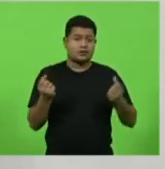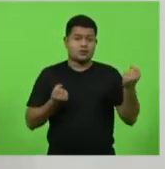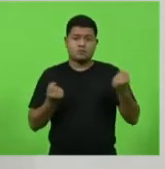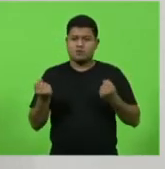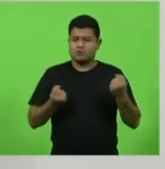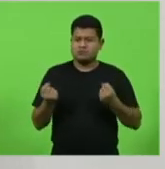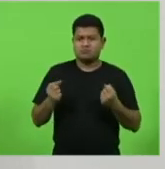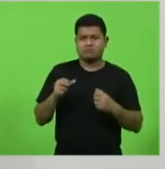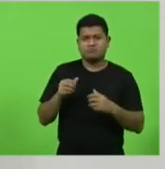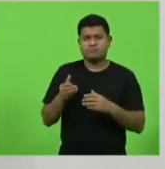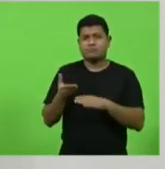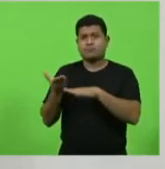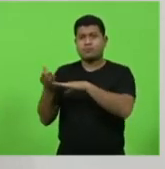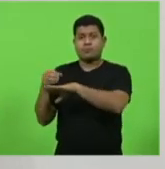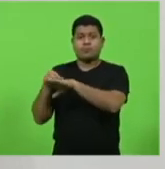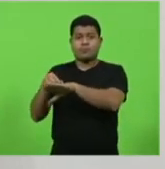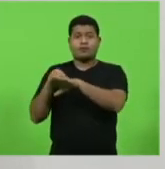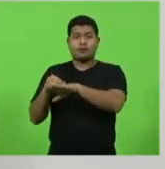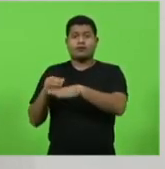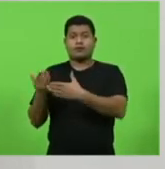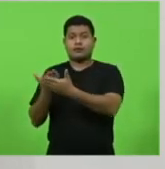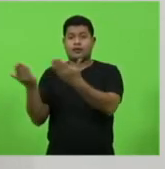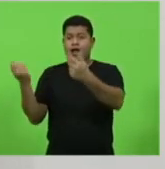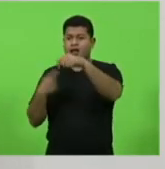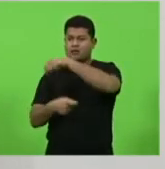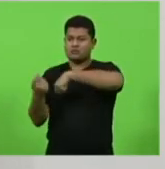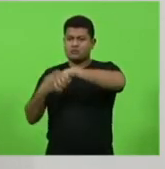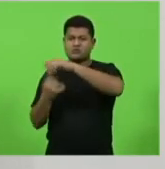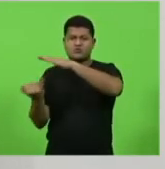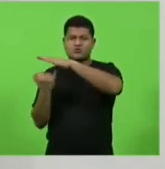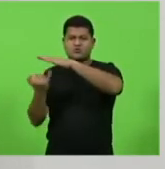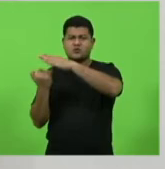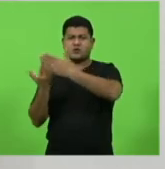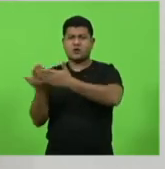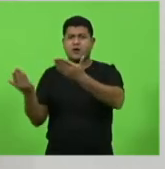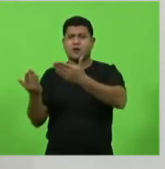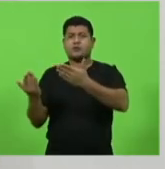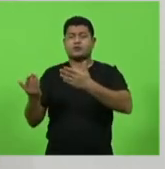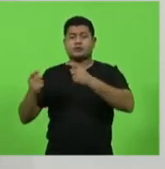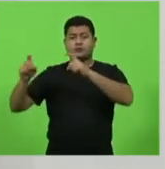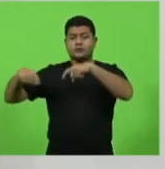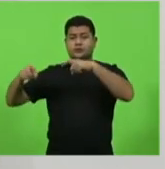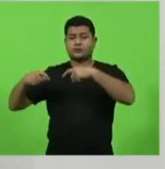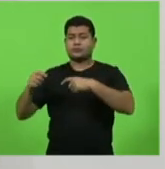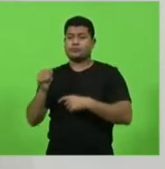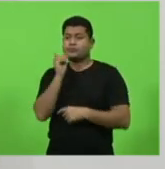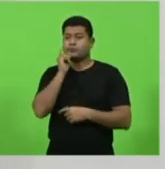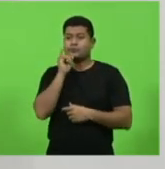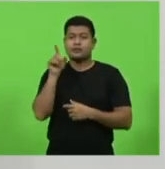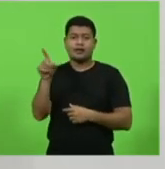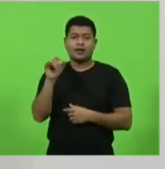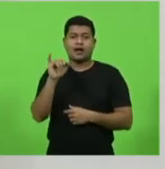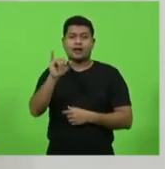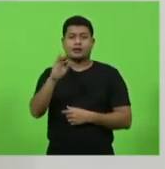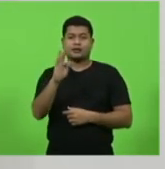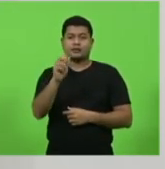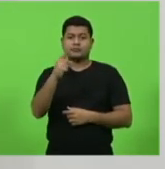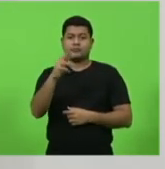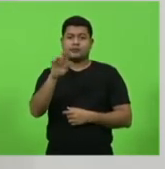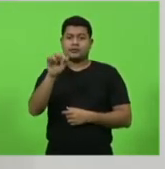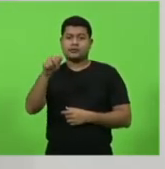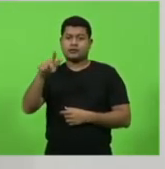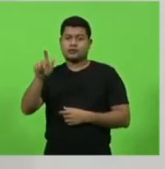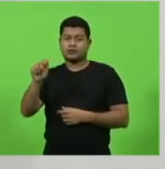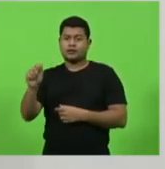trazem das nossas agroindústrias, sai lá de Itapiranga, por exemplo, passa